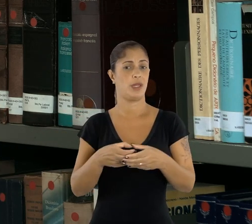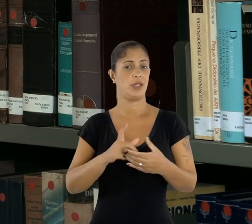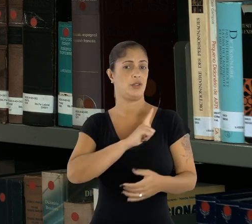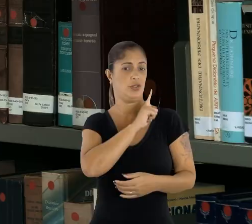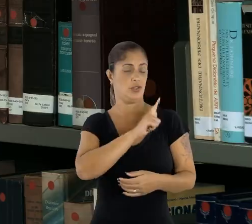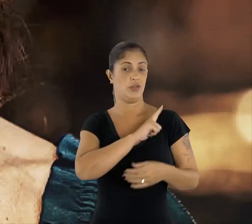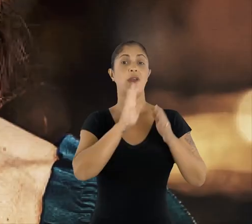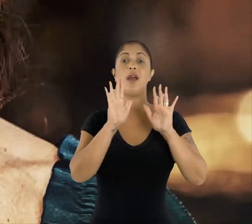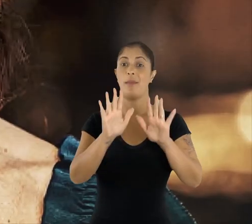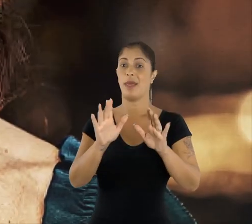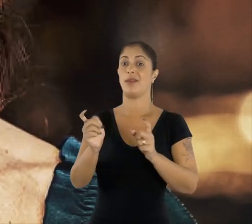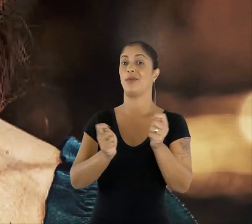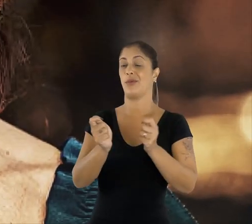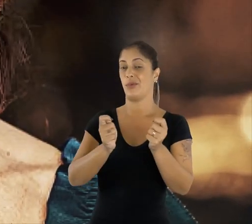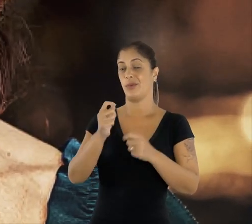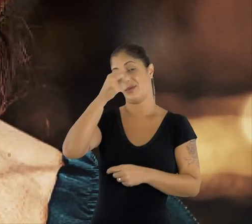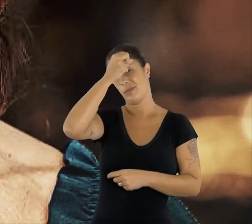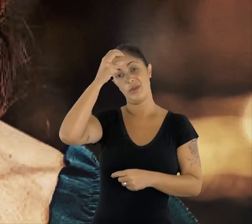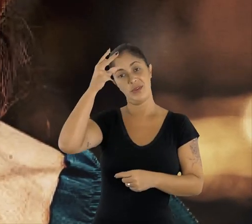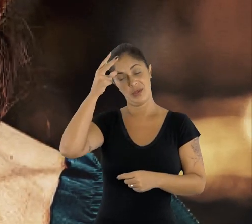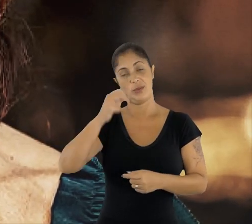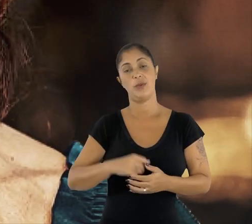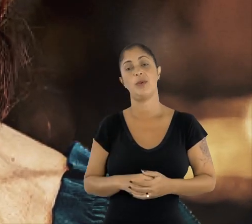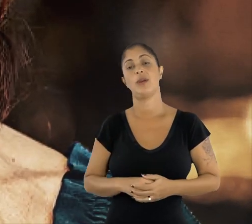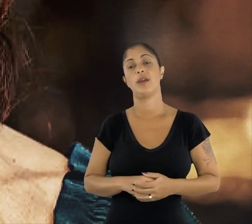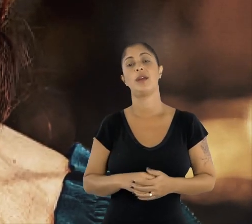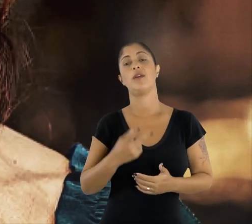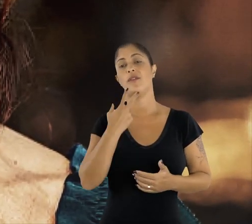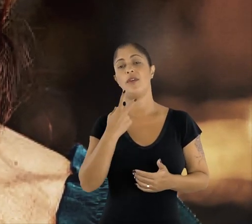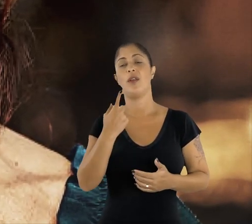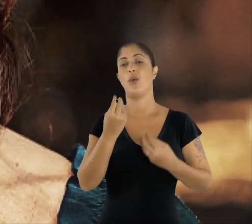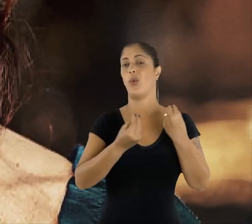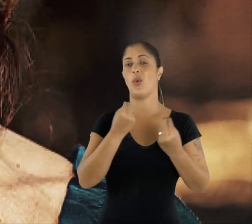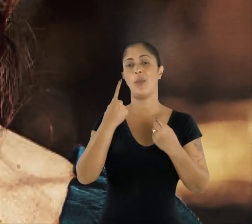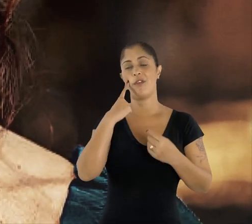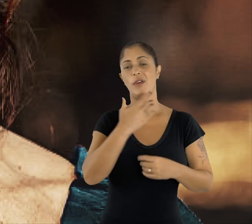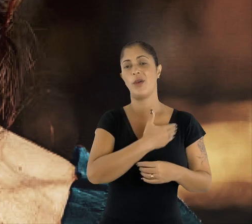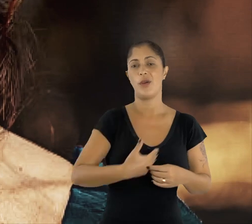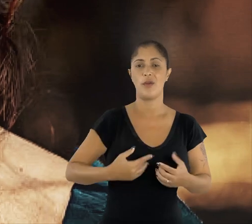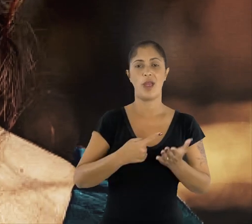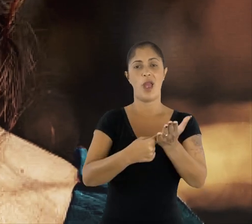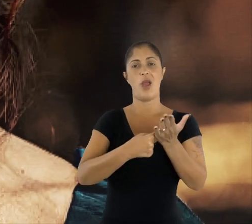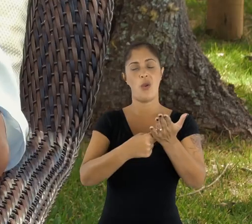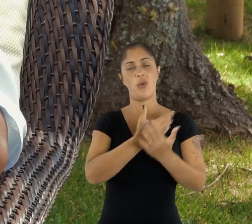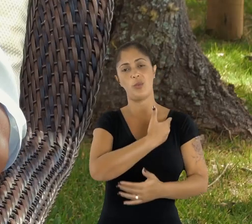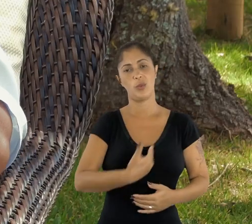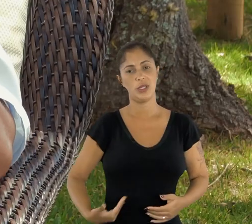dos comitês gestores, mas passou o controle das prefeituras. Rubens. Na história da governabilidade, os